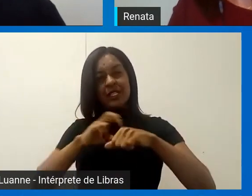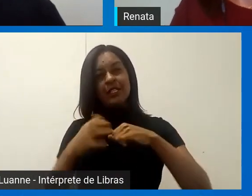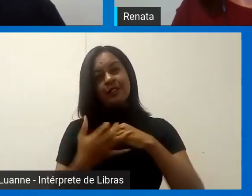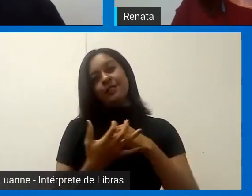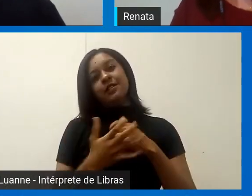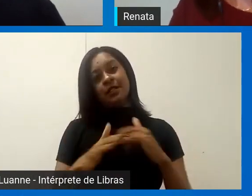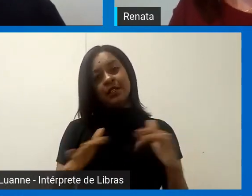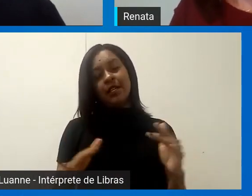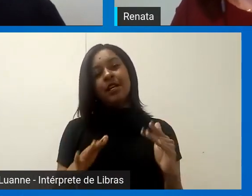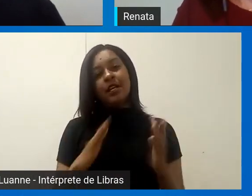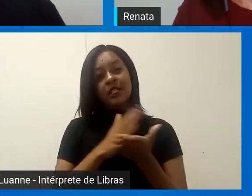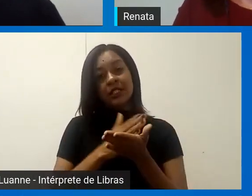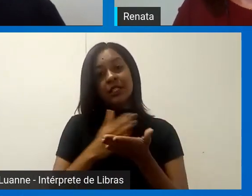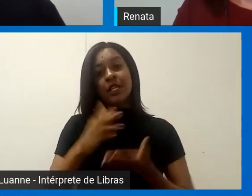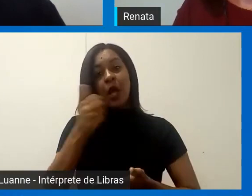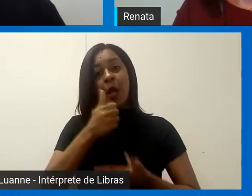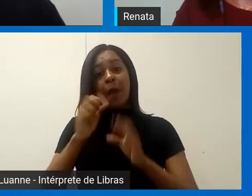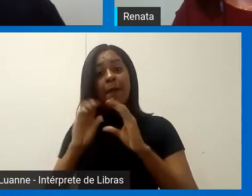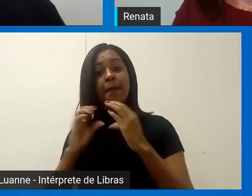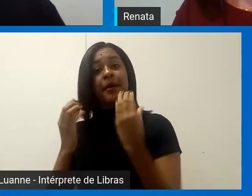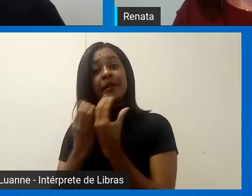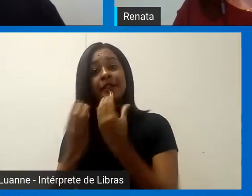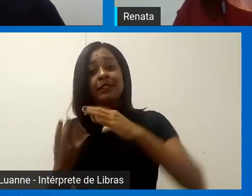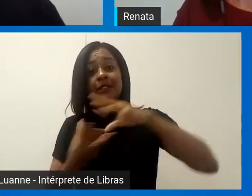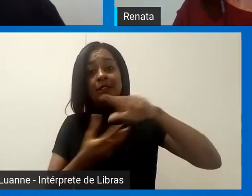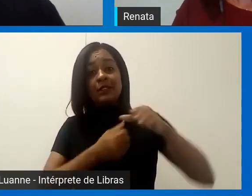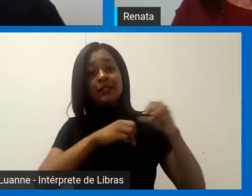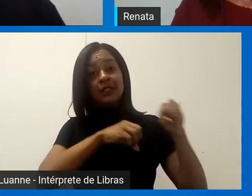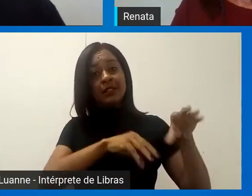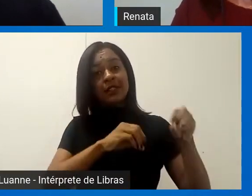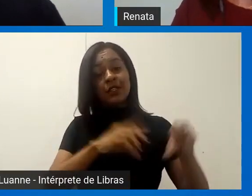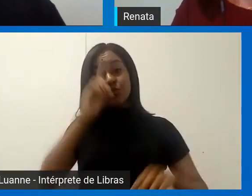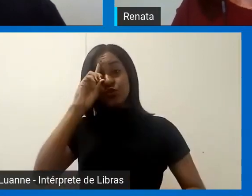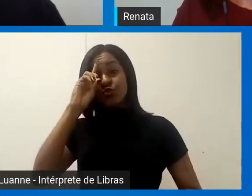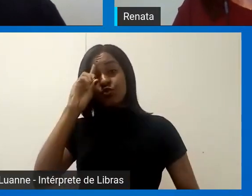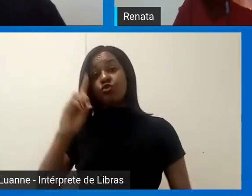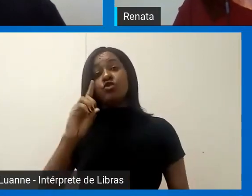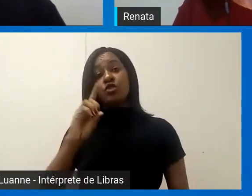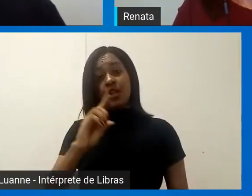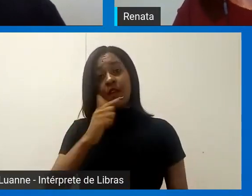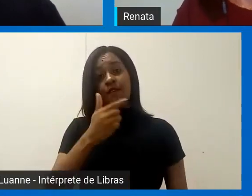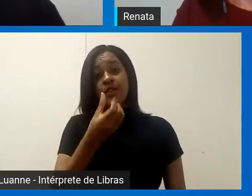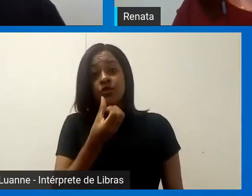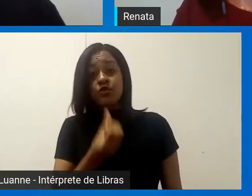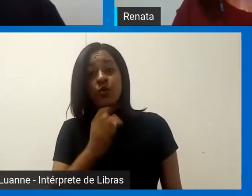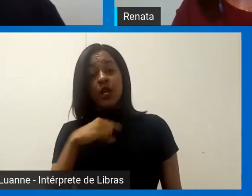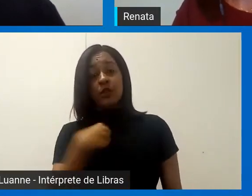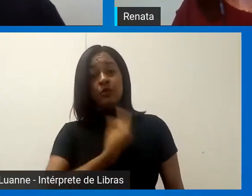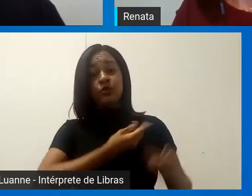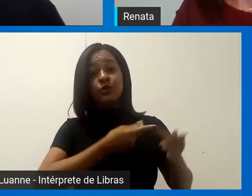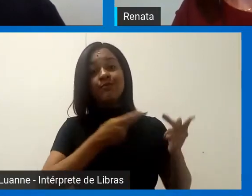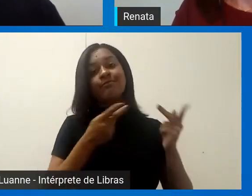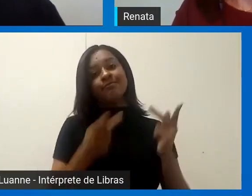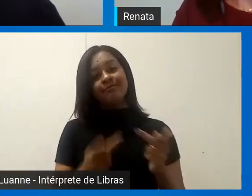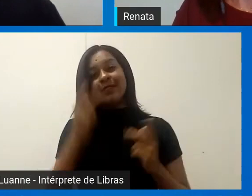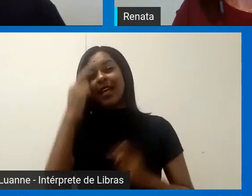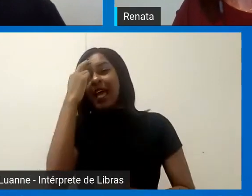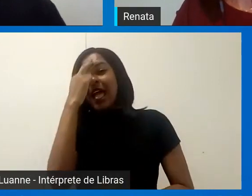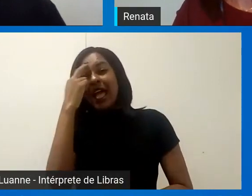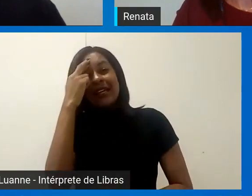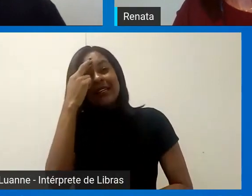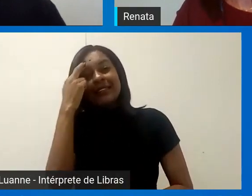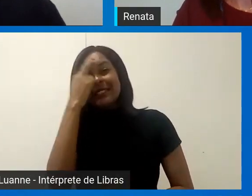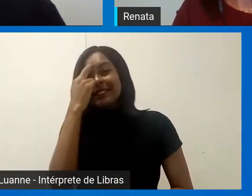desse primeiro Congresso Internacional de Educação no dia 24 é os nossos convidados refletiram E